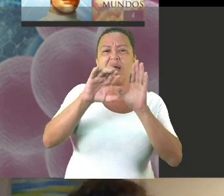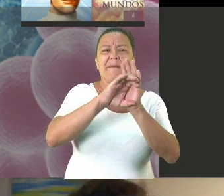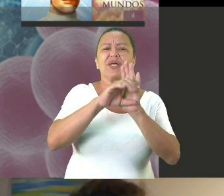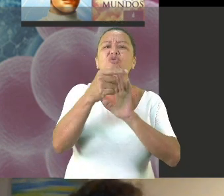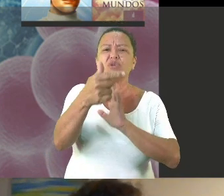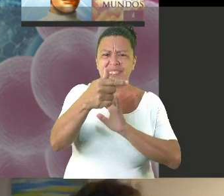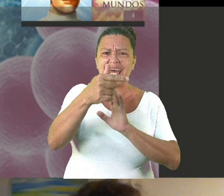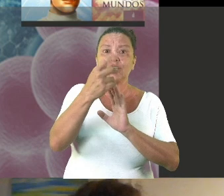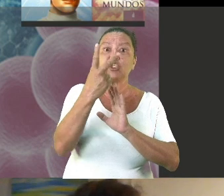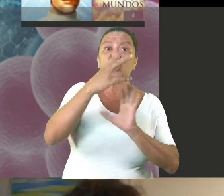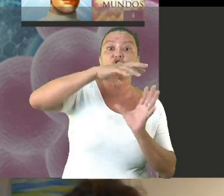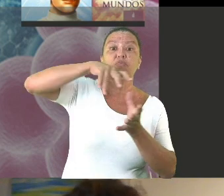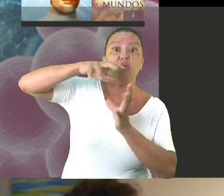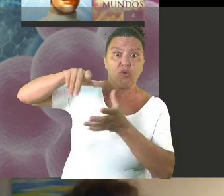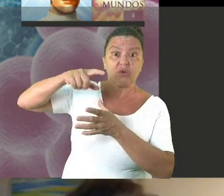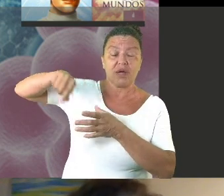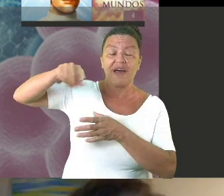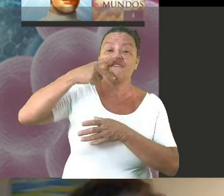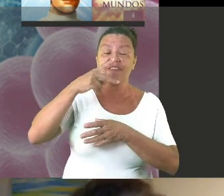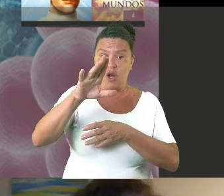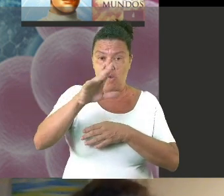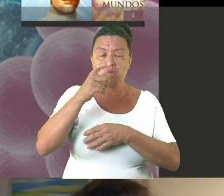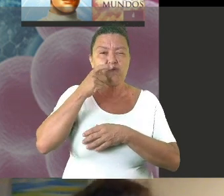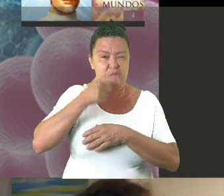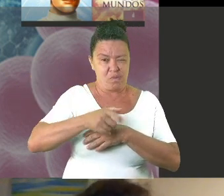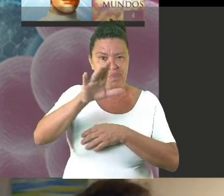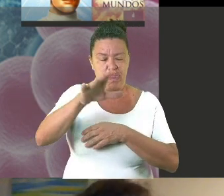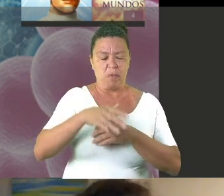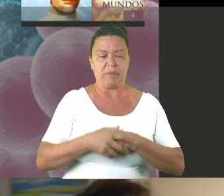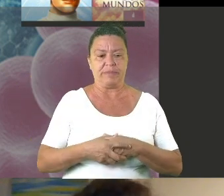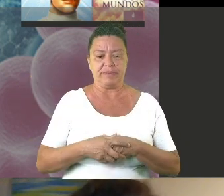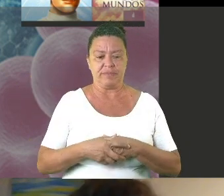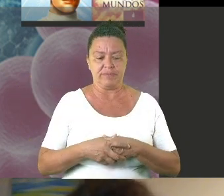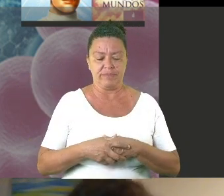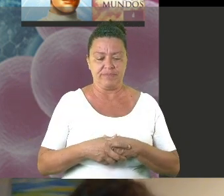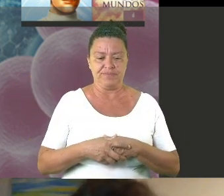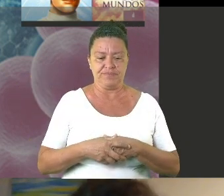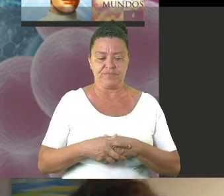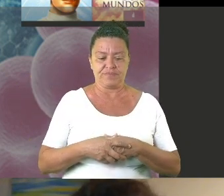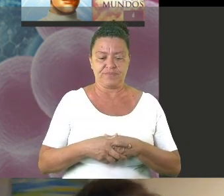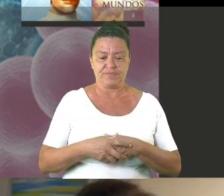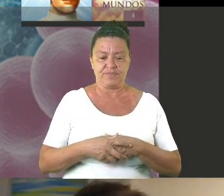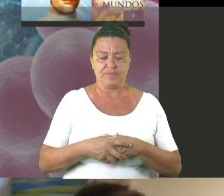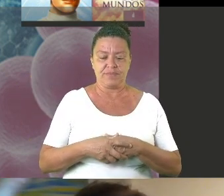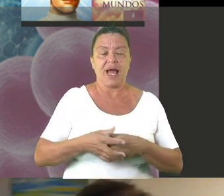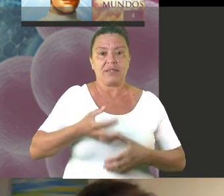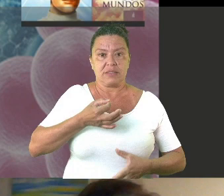7. Ele diz assim, olha só que interessante, sobre as